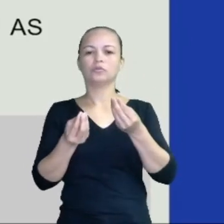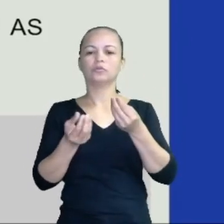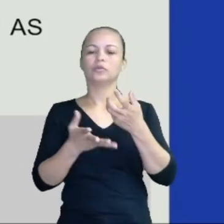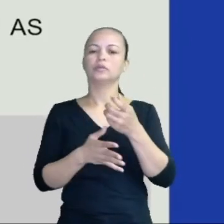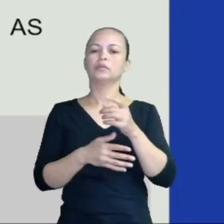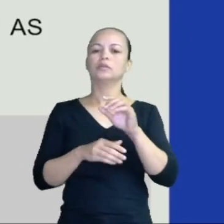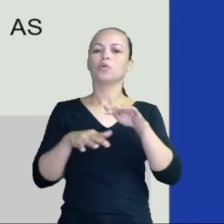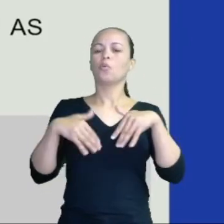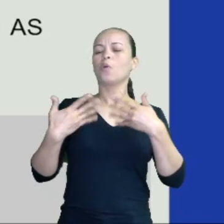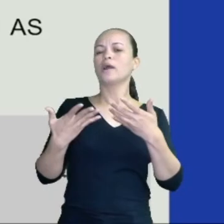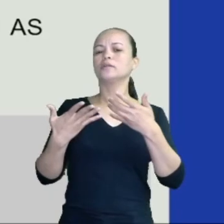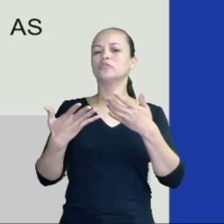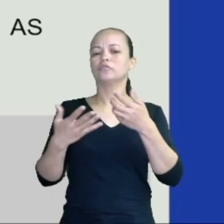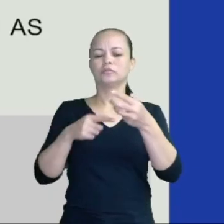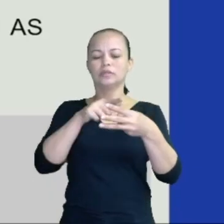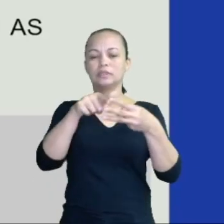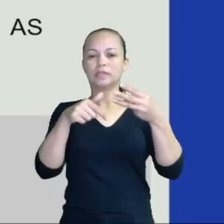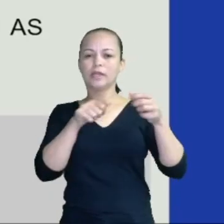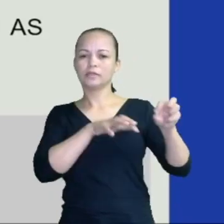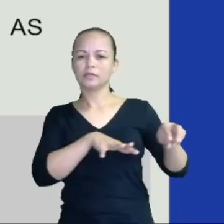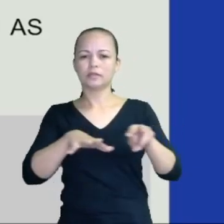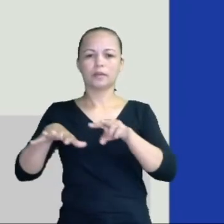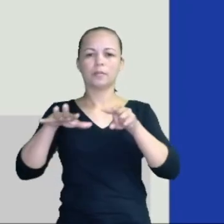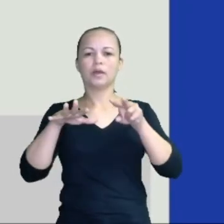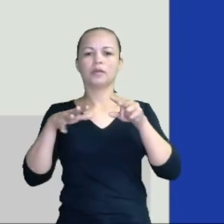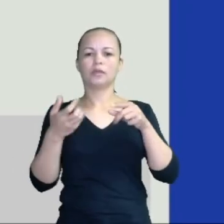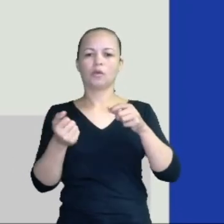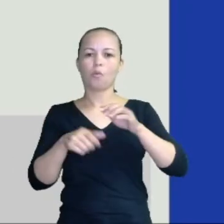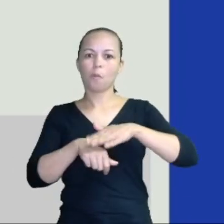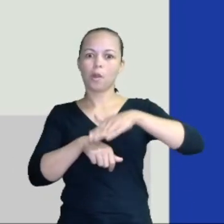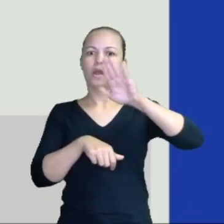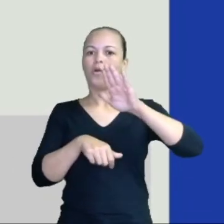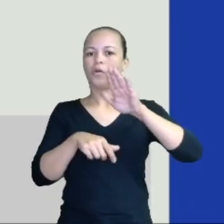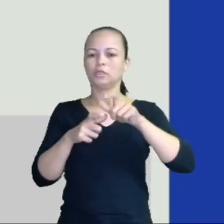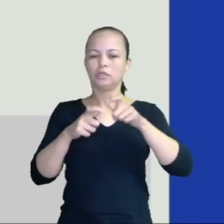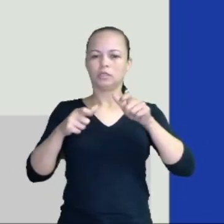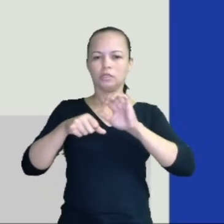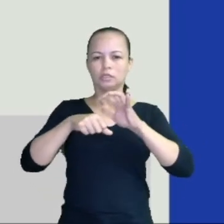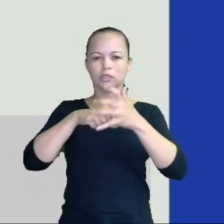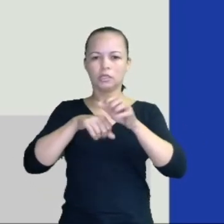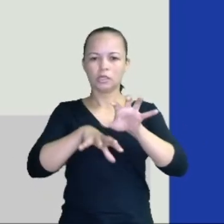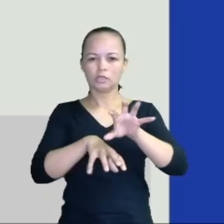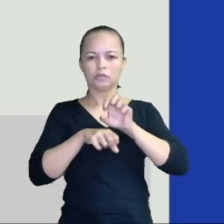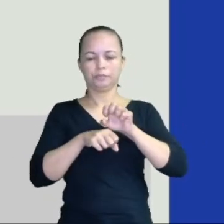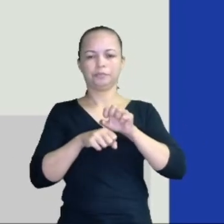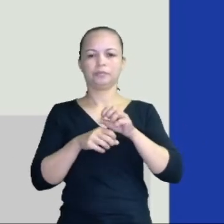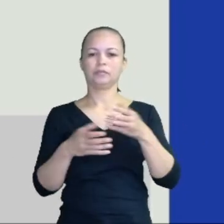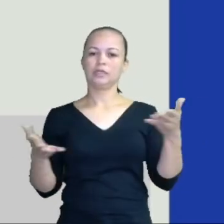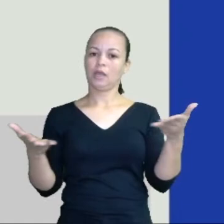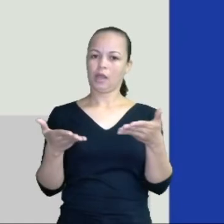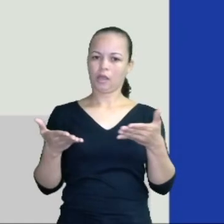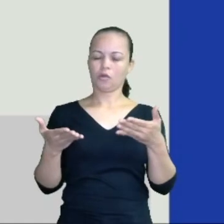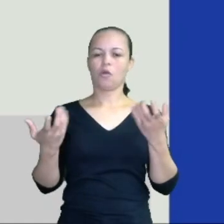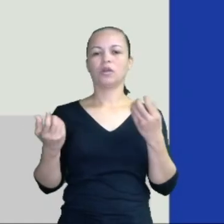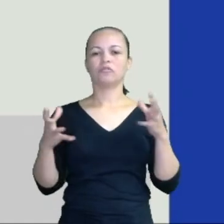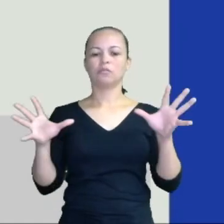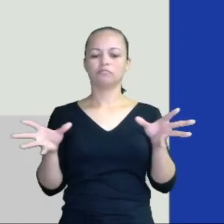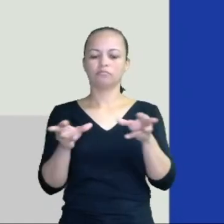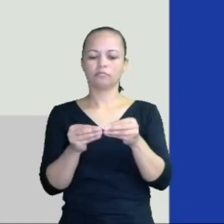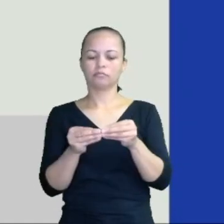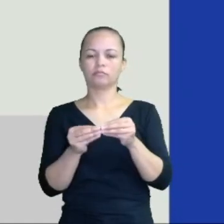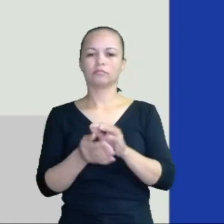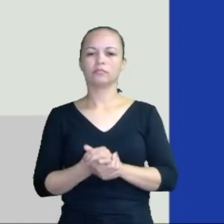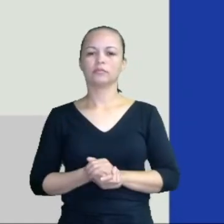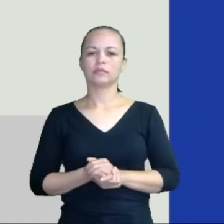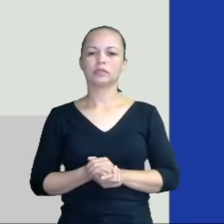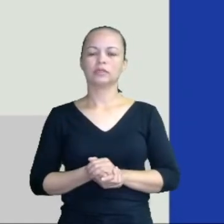confirmados, quais as 3 semanas com maior índice de registro? E aí vamos para a nossa revisão. A gente aprendeu hoje,